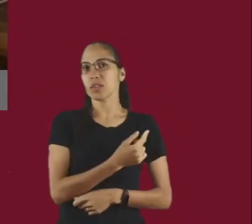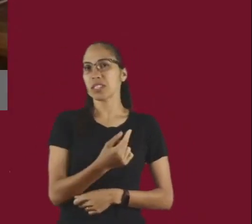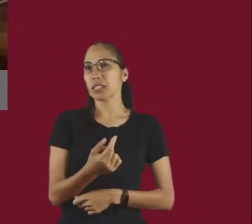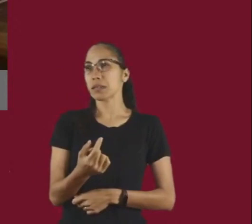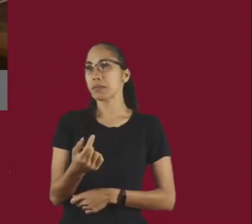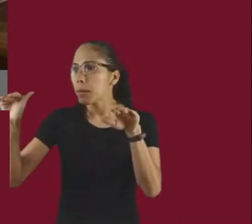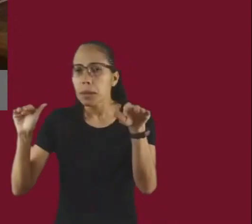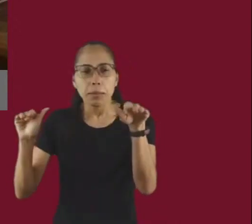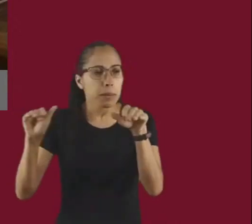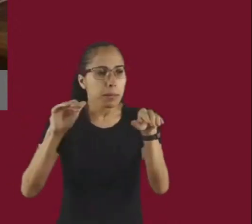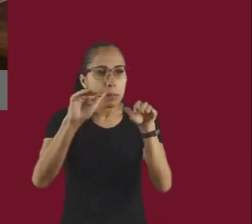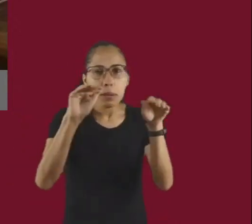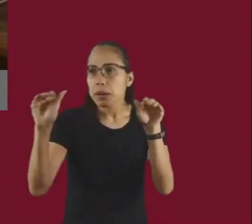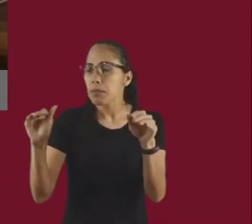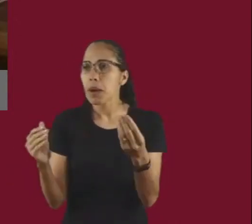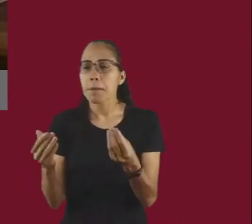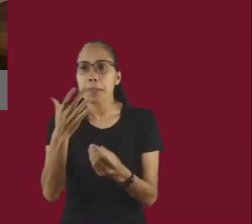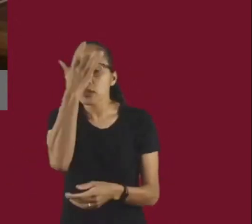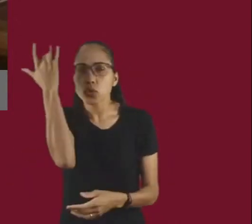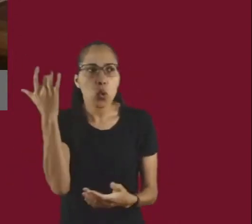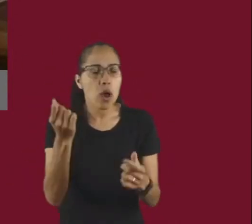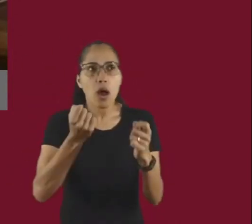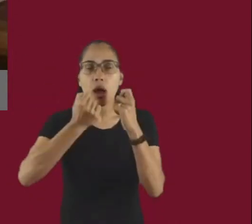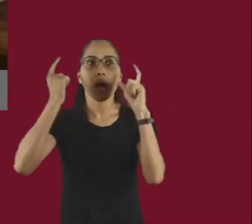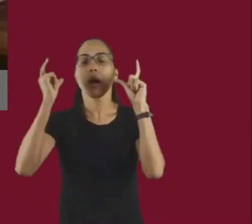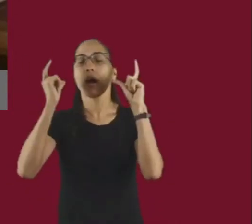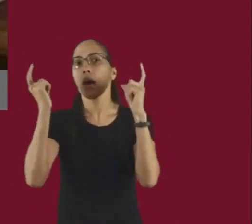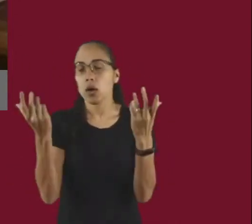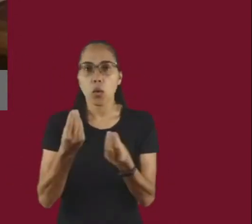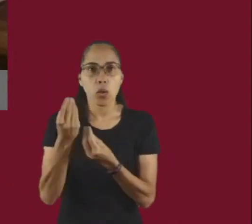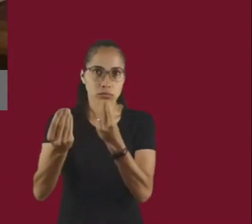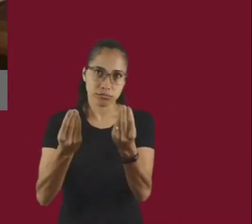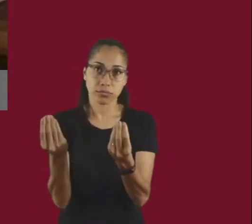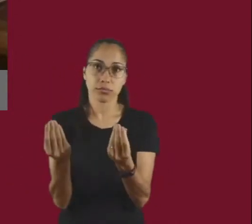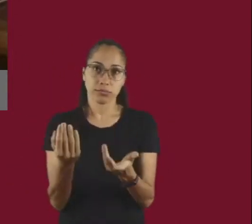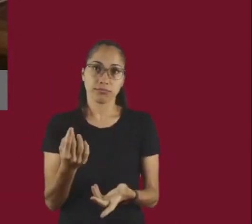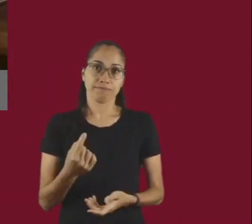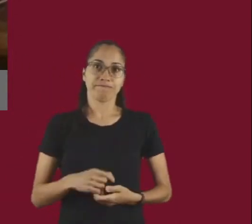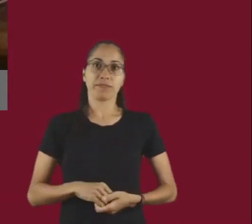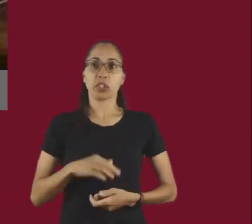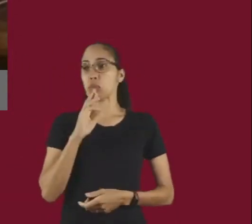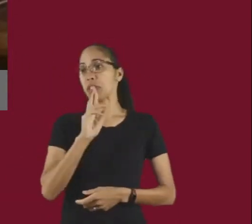as pessoas. E eu não tenho resposta para isso.